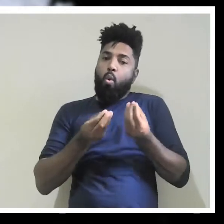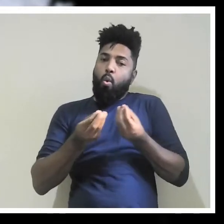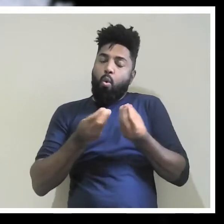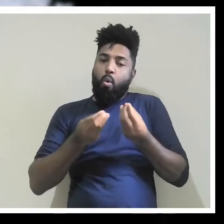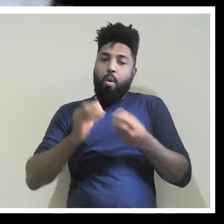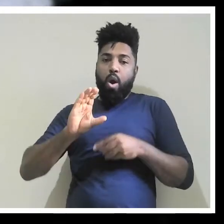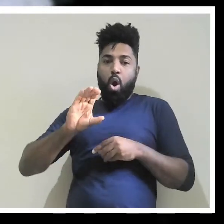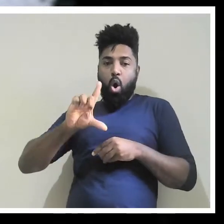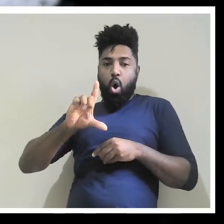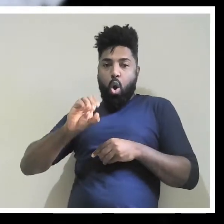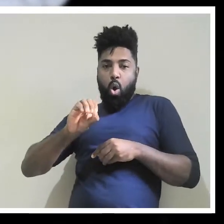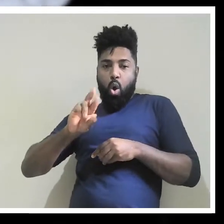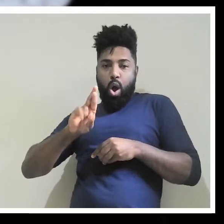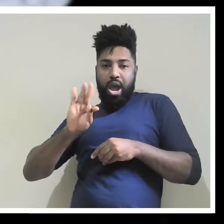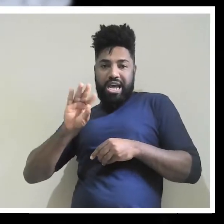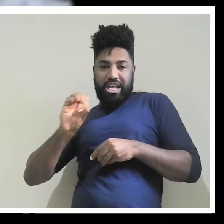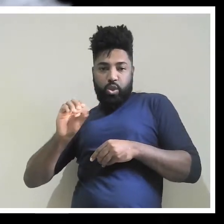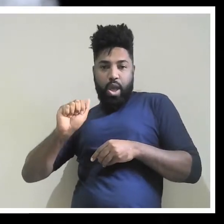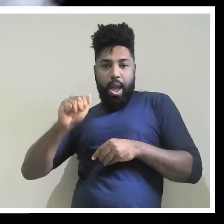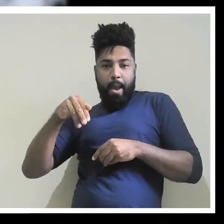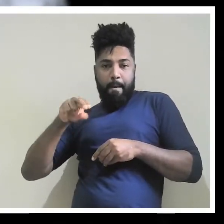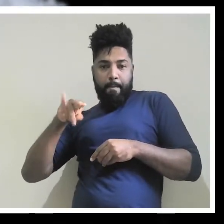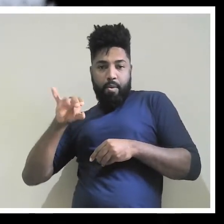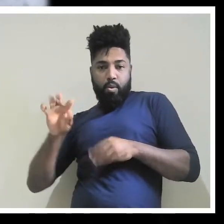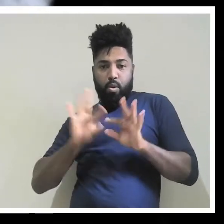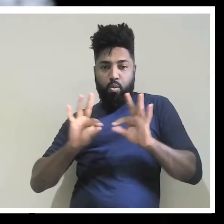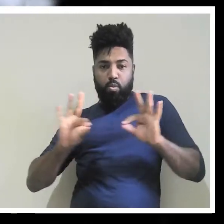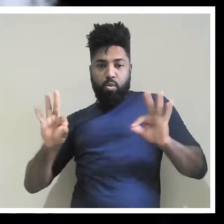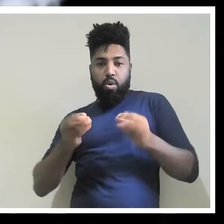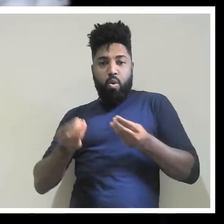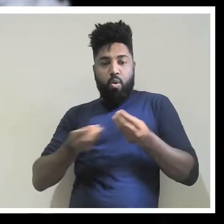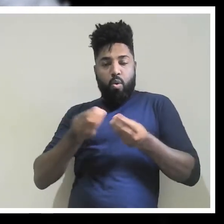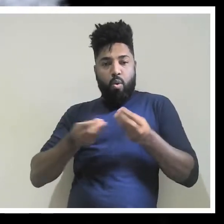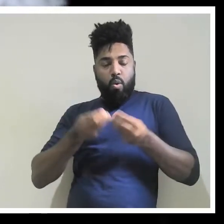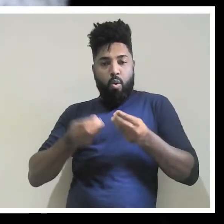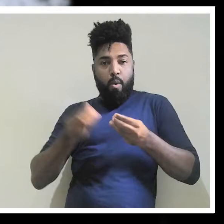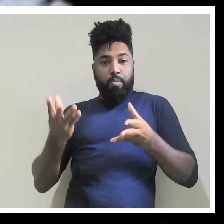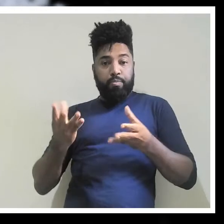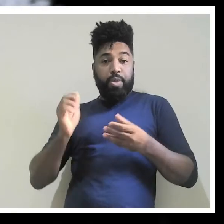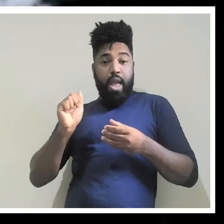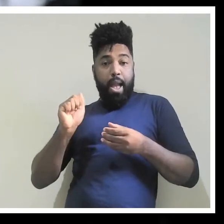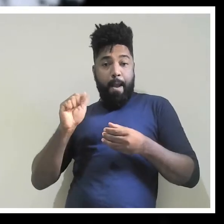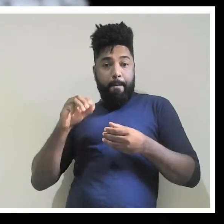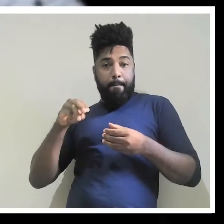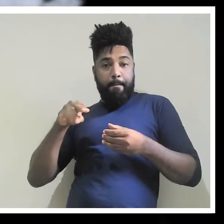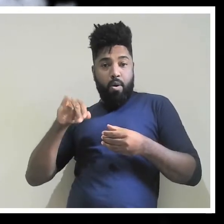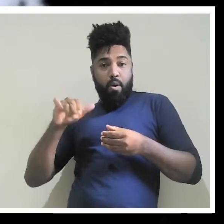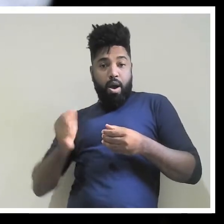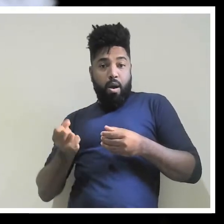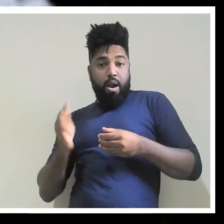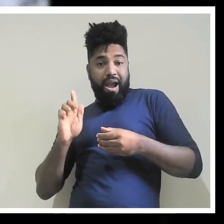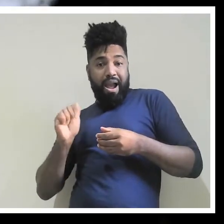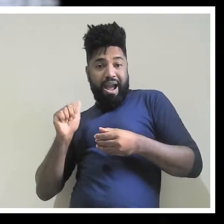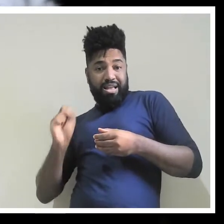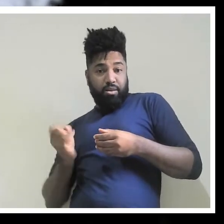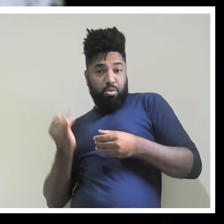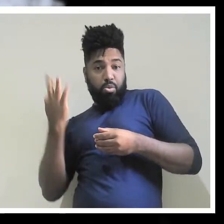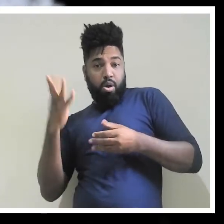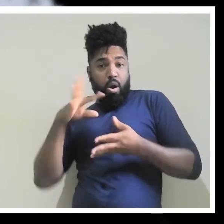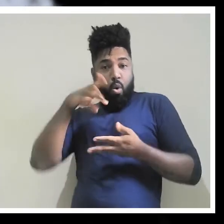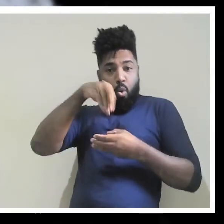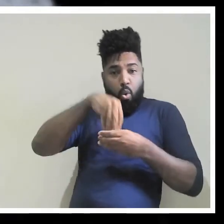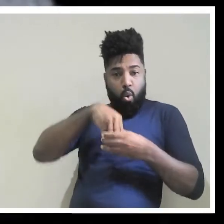de amônio e uma rota muito limpa de se preparar ele é pelo borbulhamento do gás amônia em uma solução de ácido